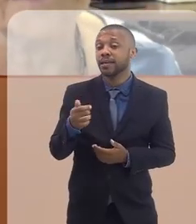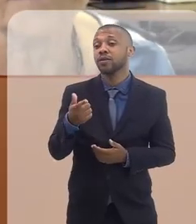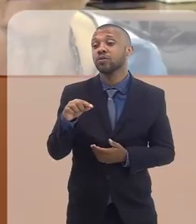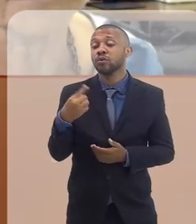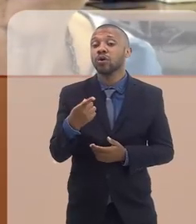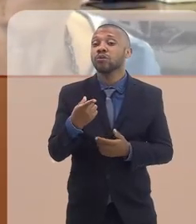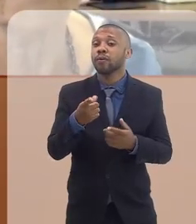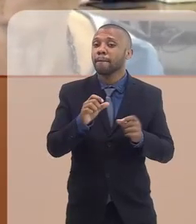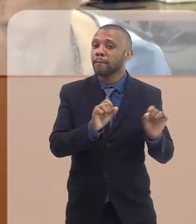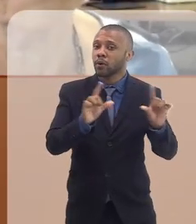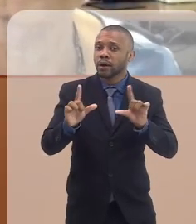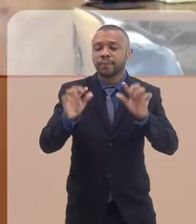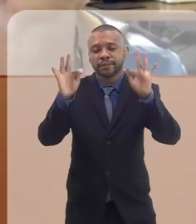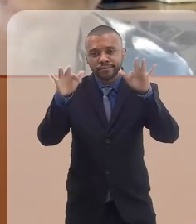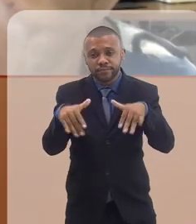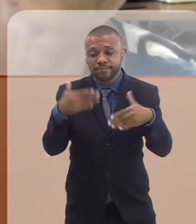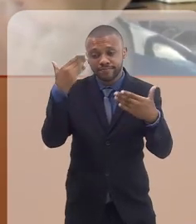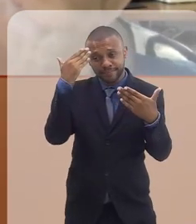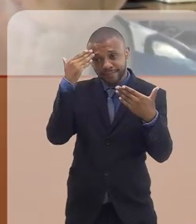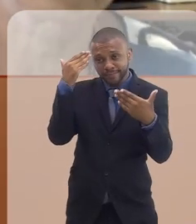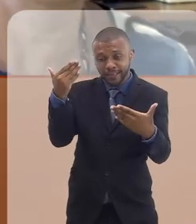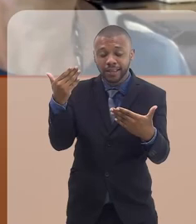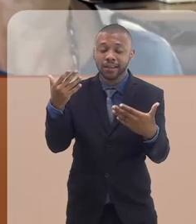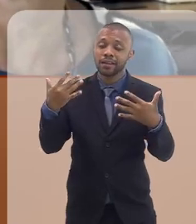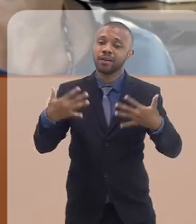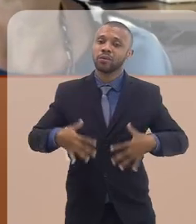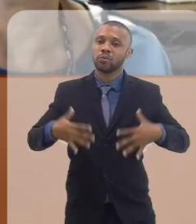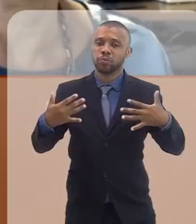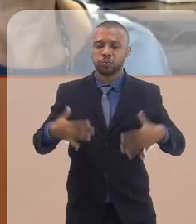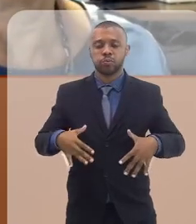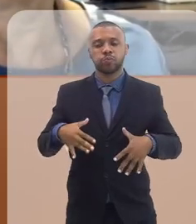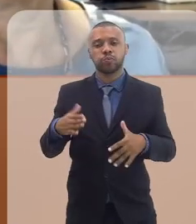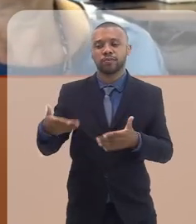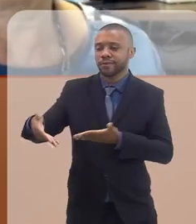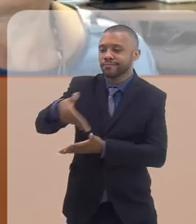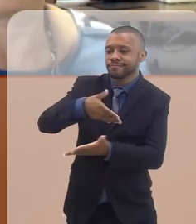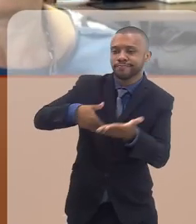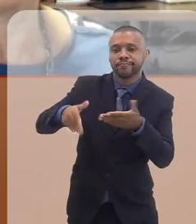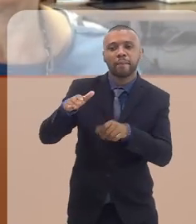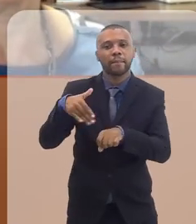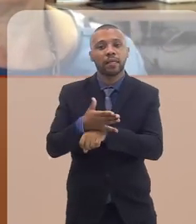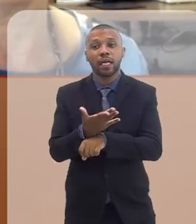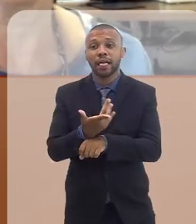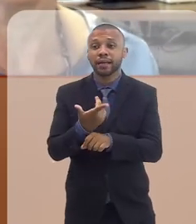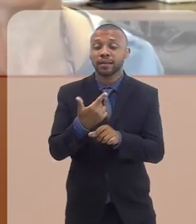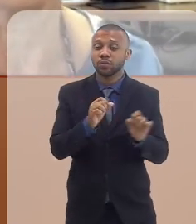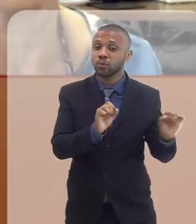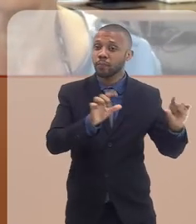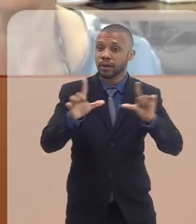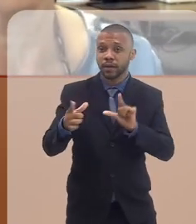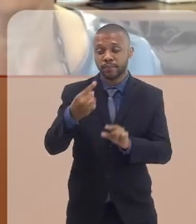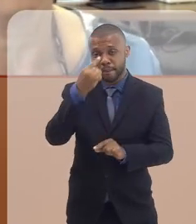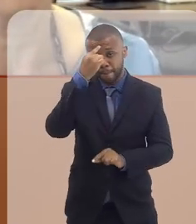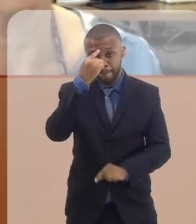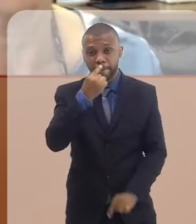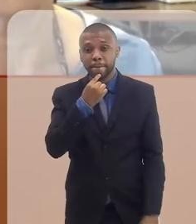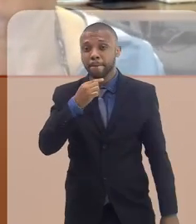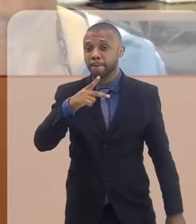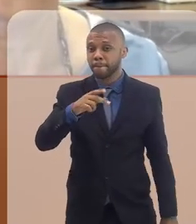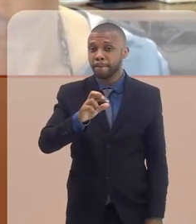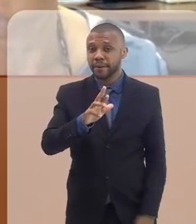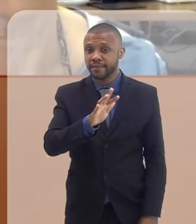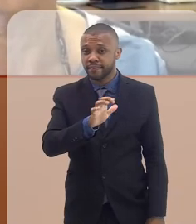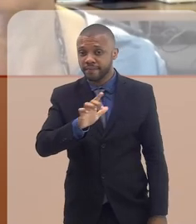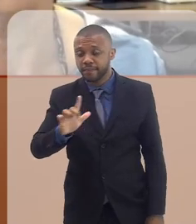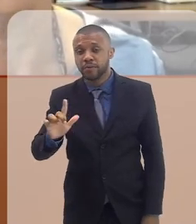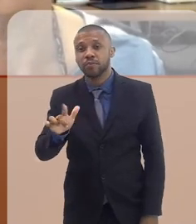Helena, infelizmente, nosso programa está acabando. Queria agradecer muito a sua participação aqui no perfil,